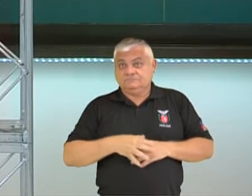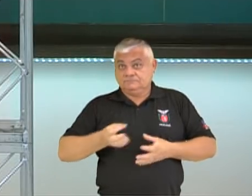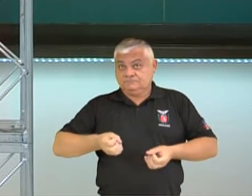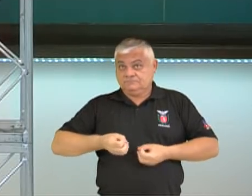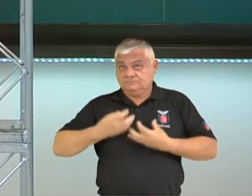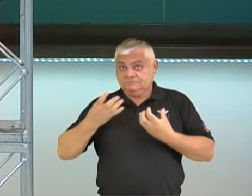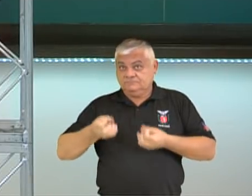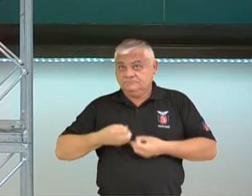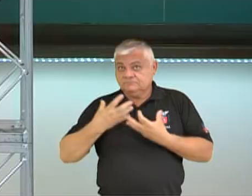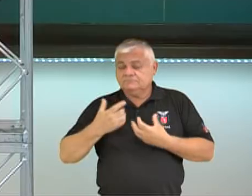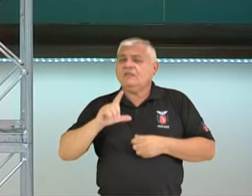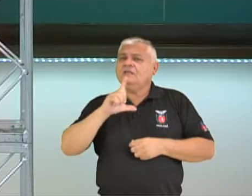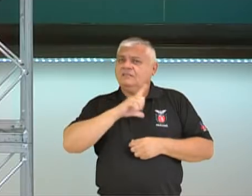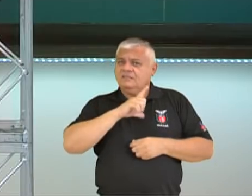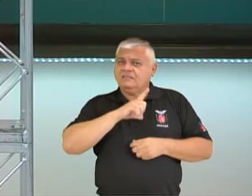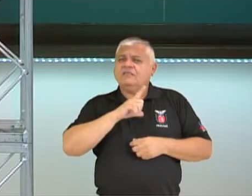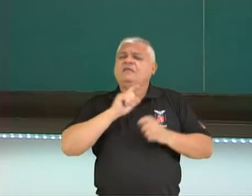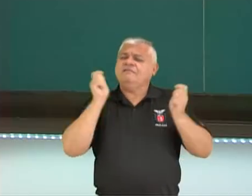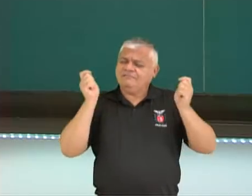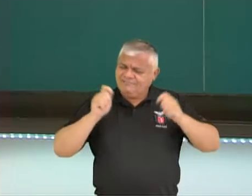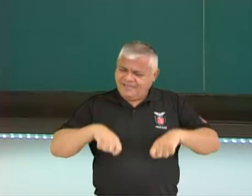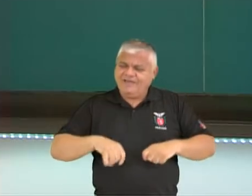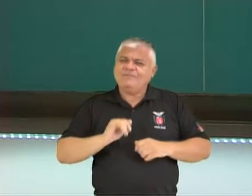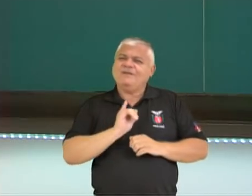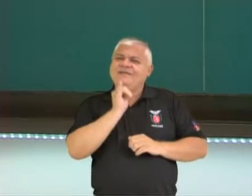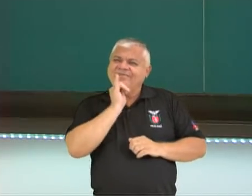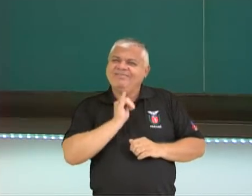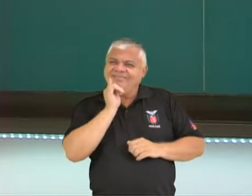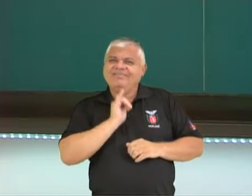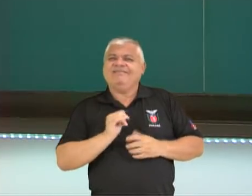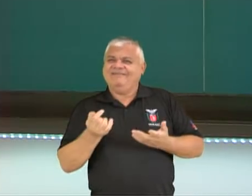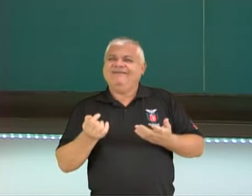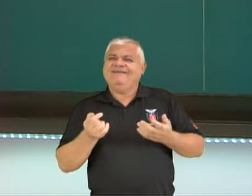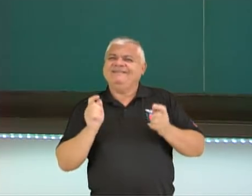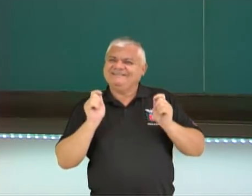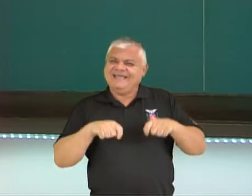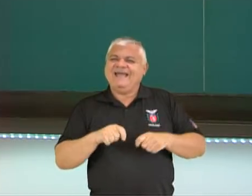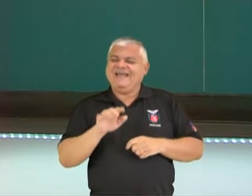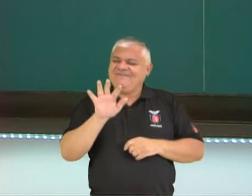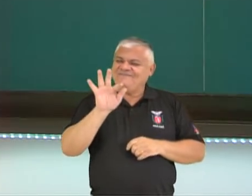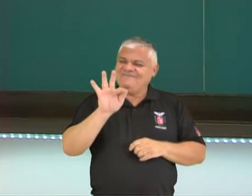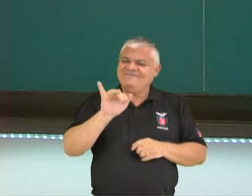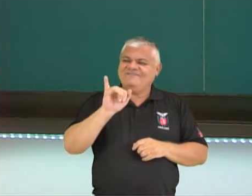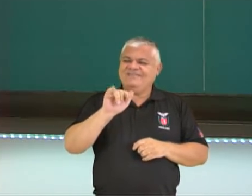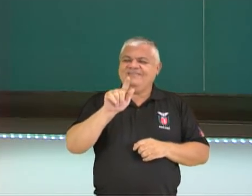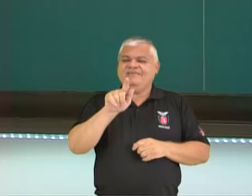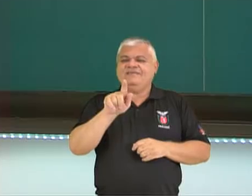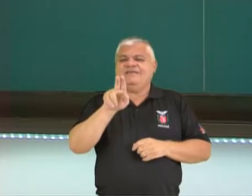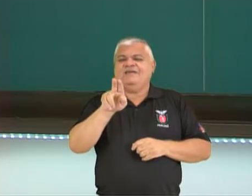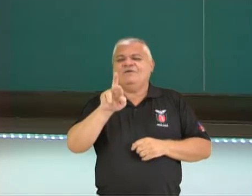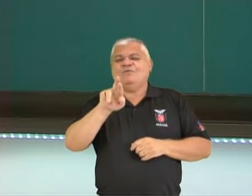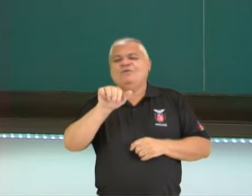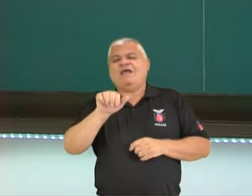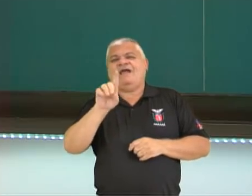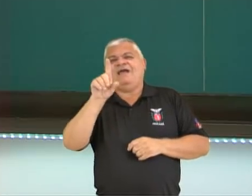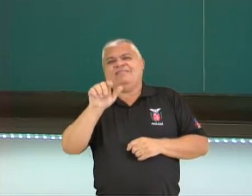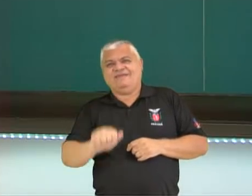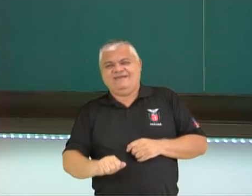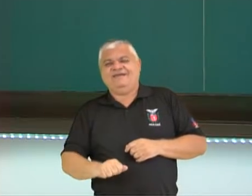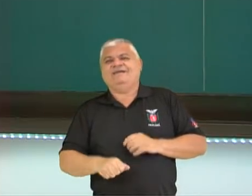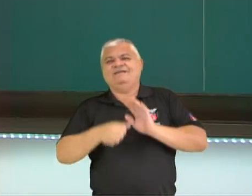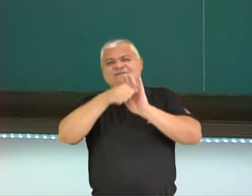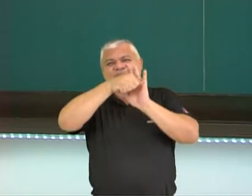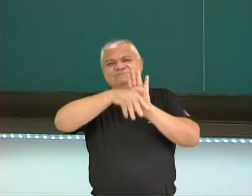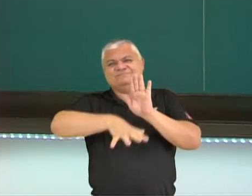poesia nós podemos usar o sentido uma linguagem figurada toda cheia de figuras de linguagem